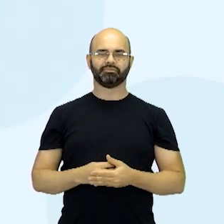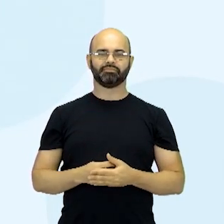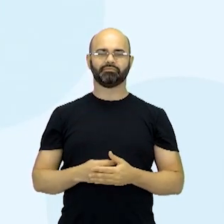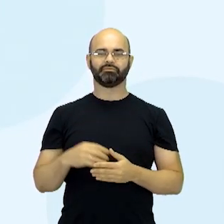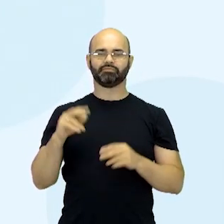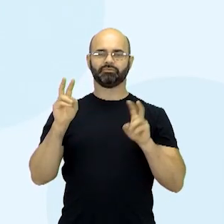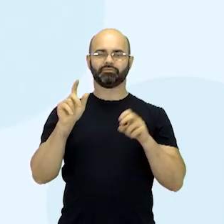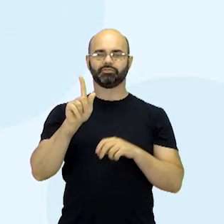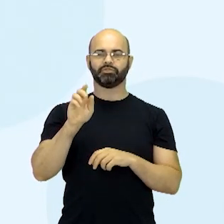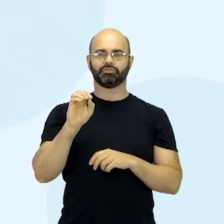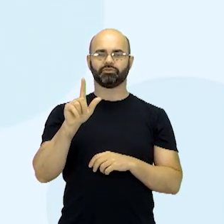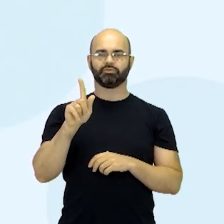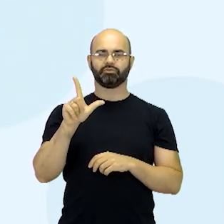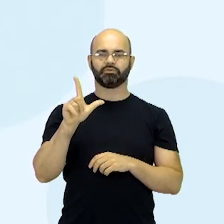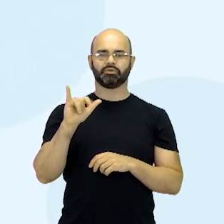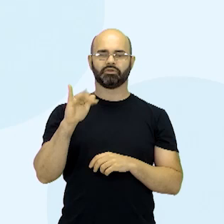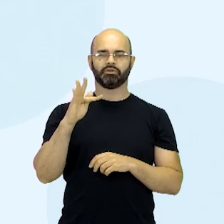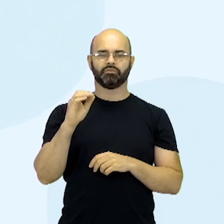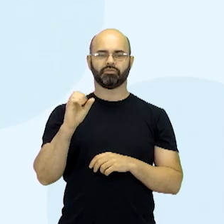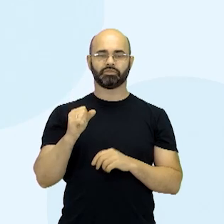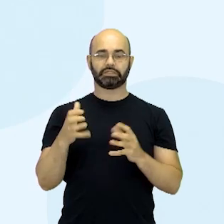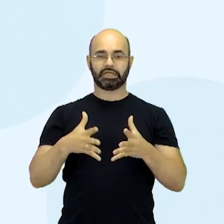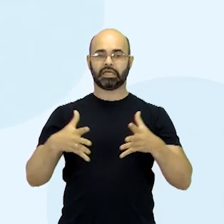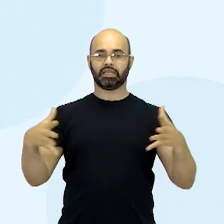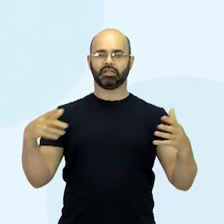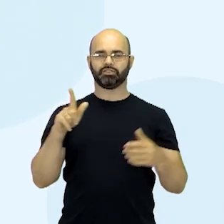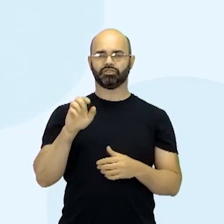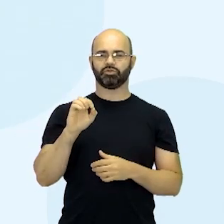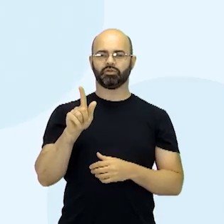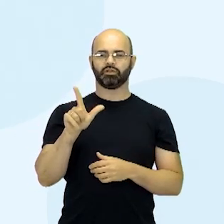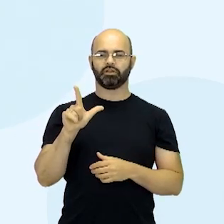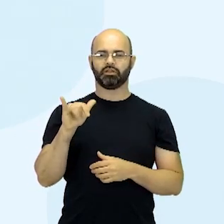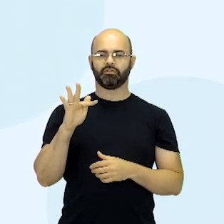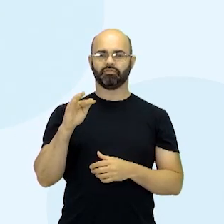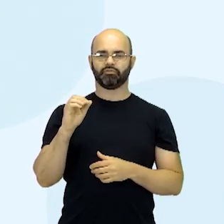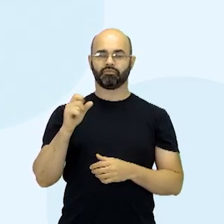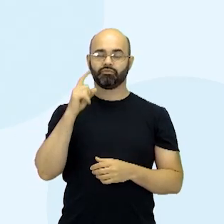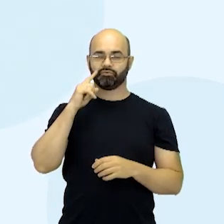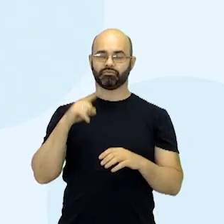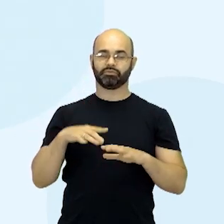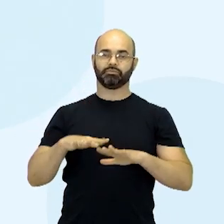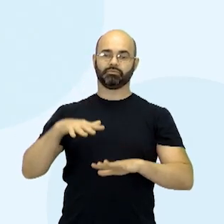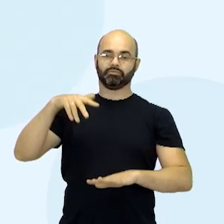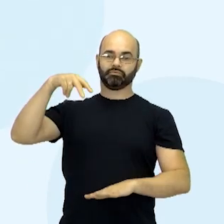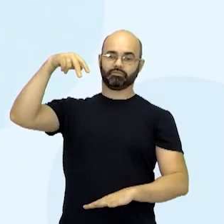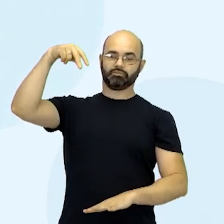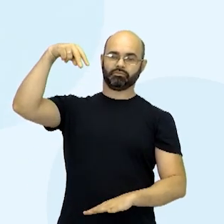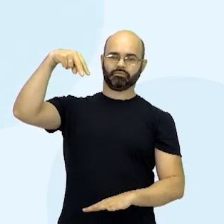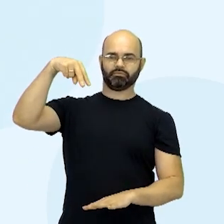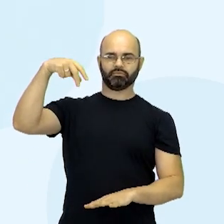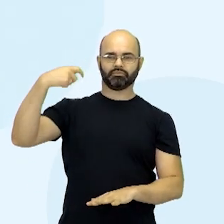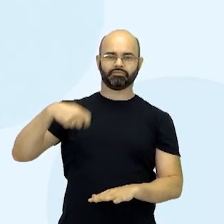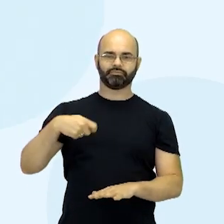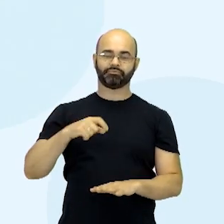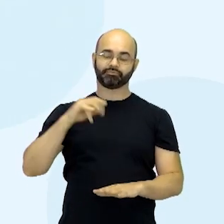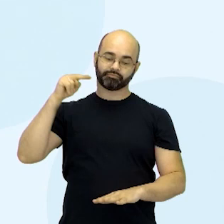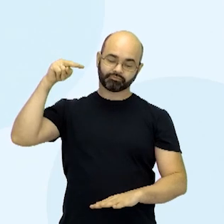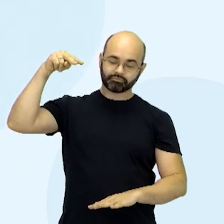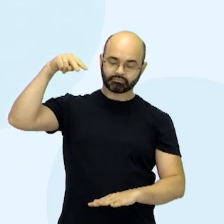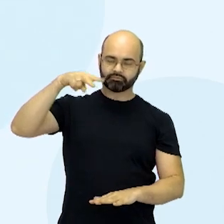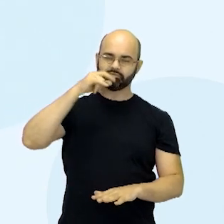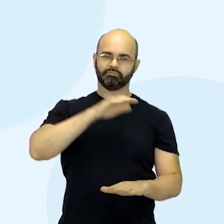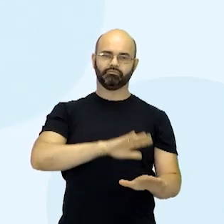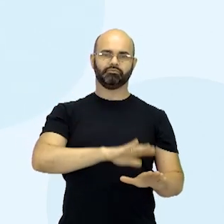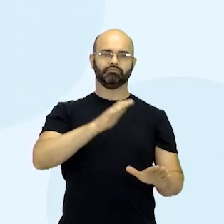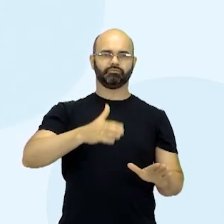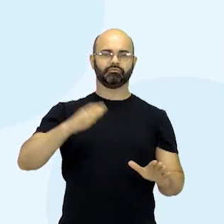mais, geoglifos. Os grandes geoglifos são melhor visualizados do alto. Por exemplo, se virmos do alto de um